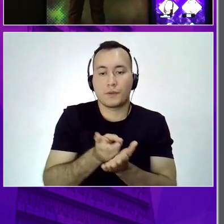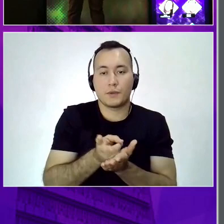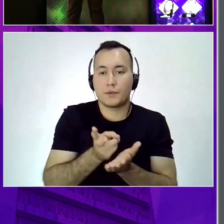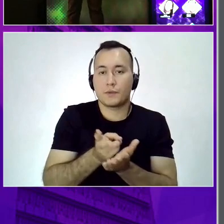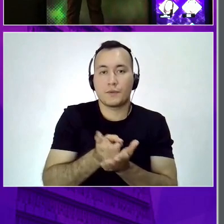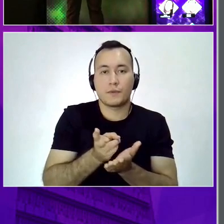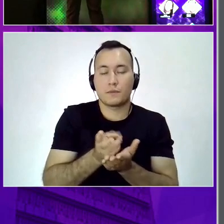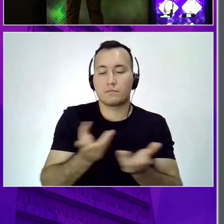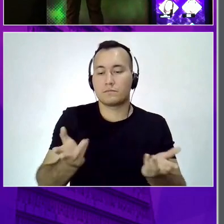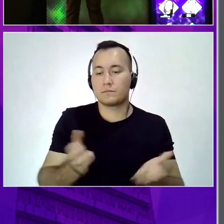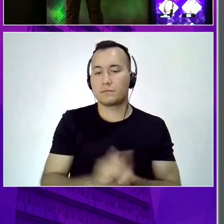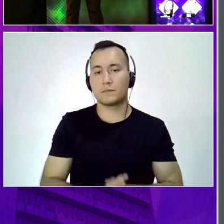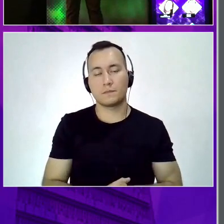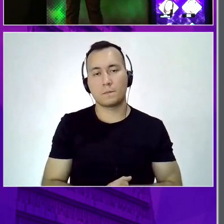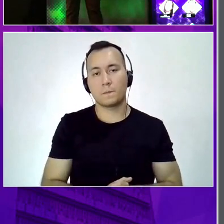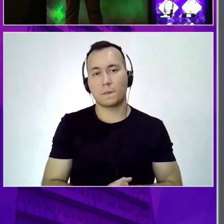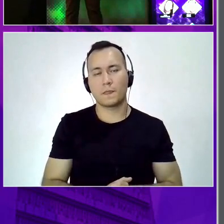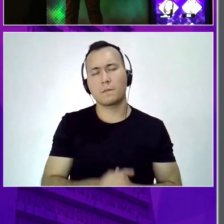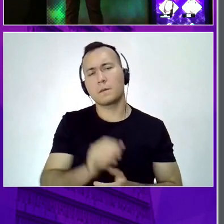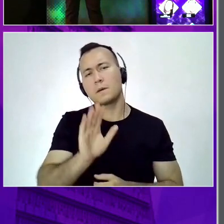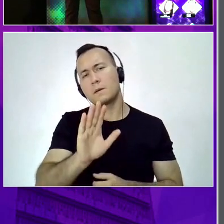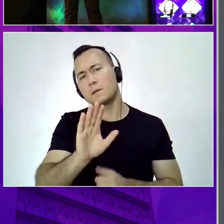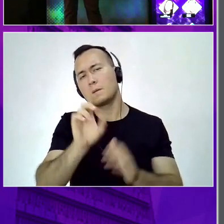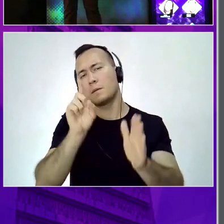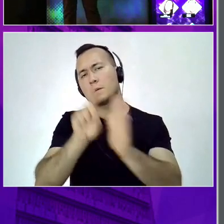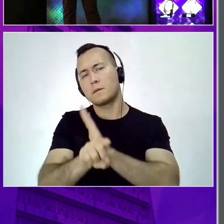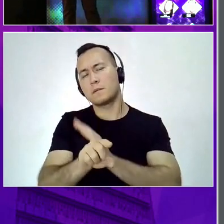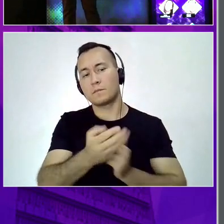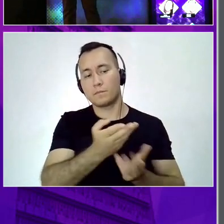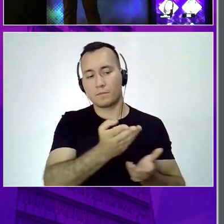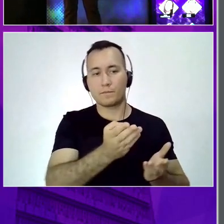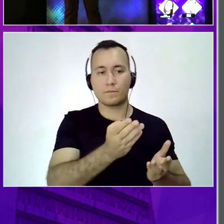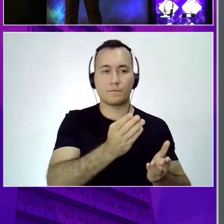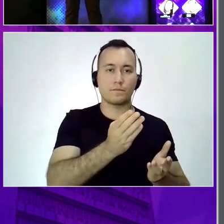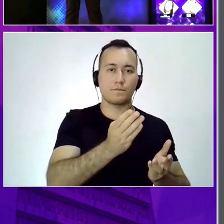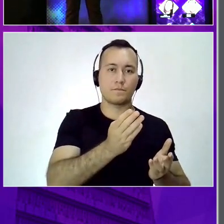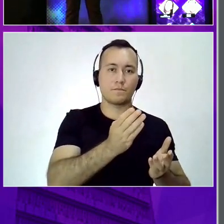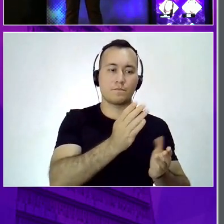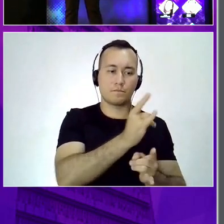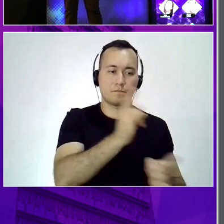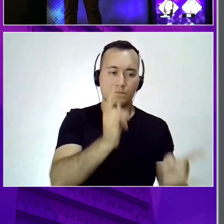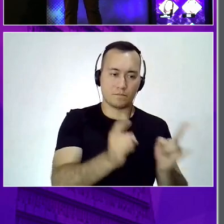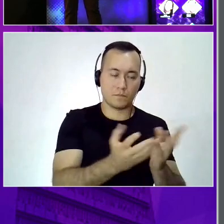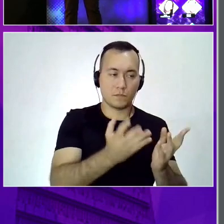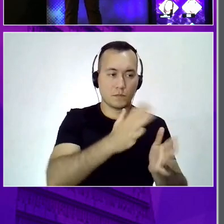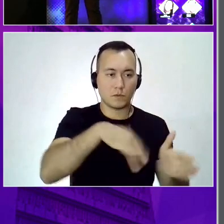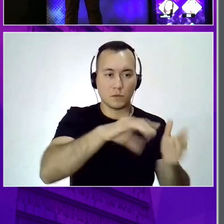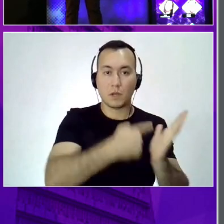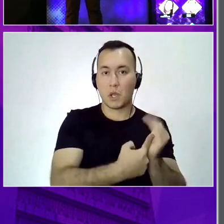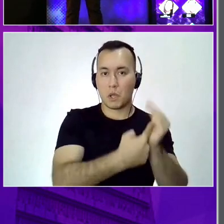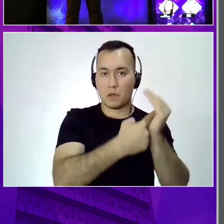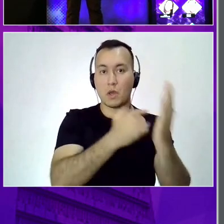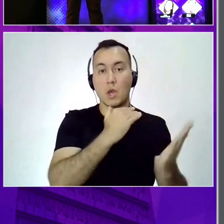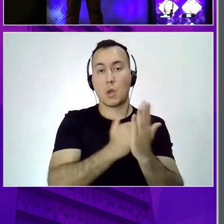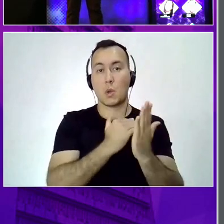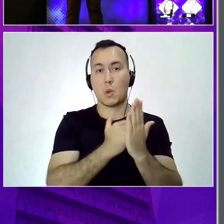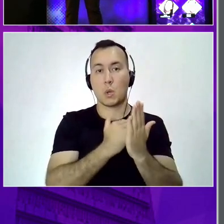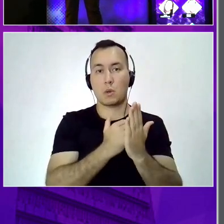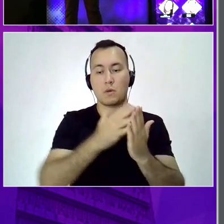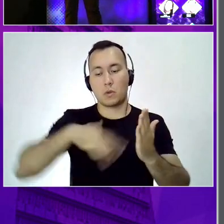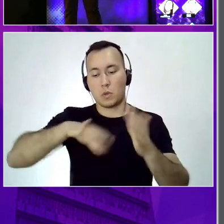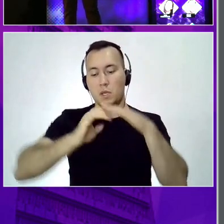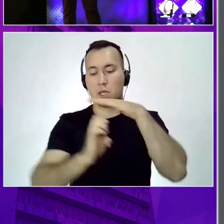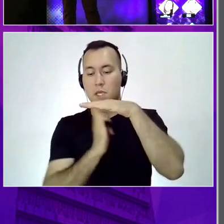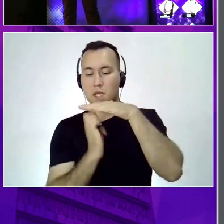trazer essas tecnologias para dentro do negócio? E é isso que eu vou mostrar agora, para dentro do